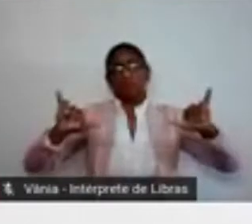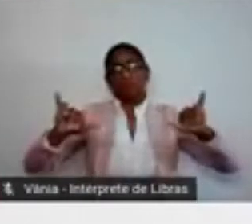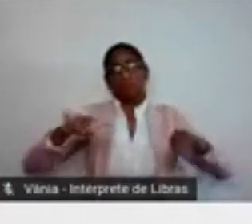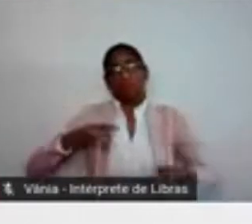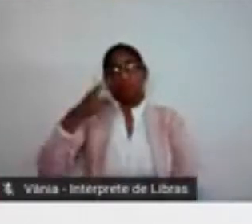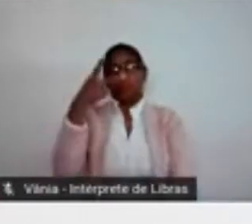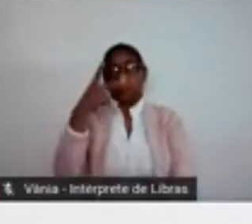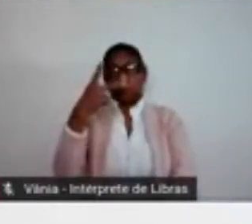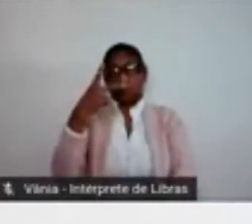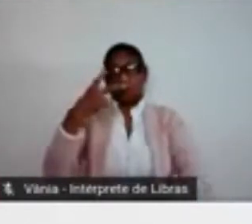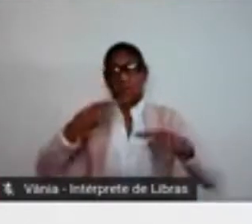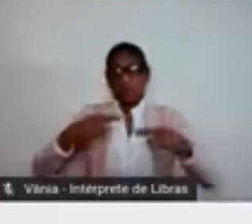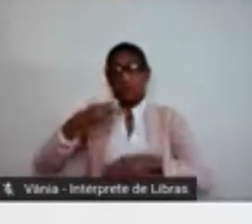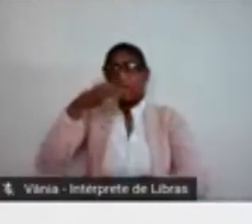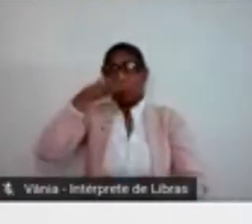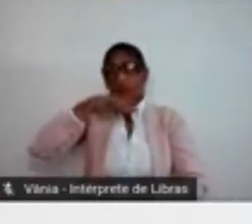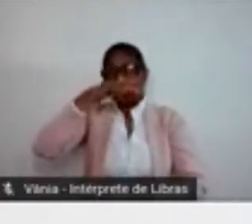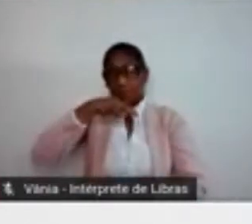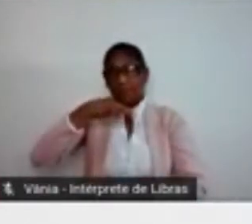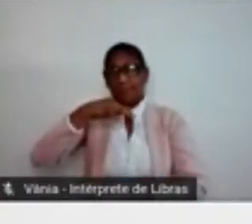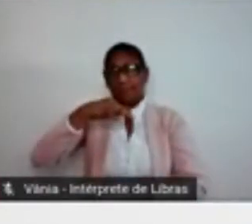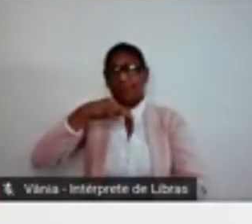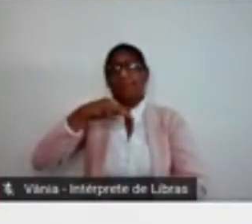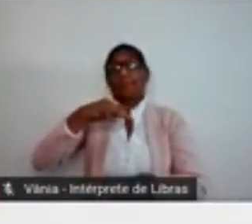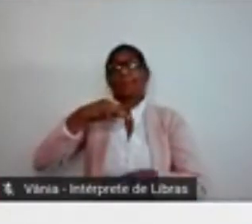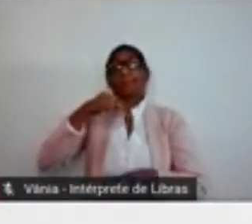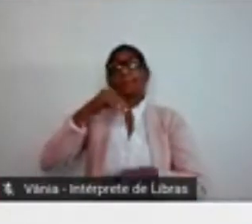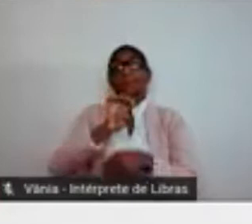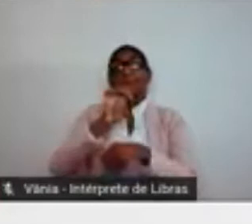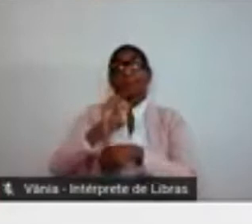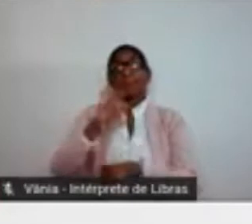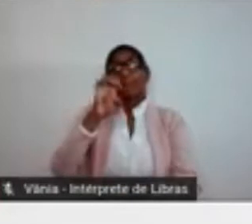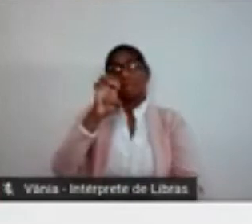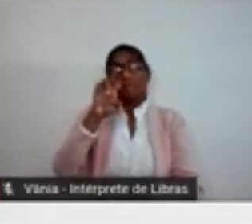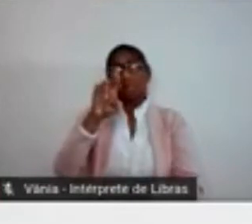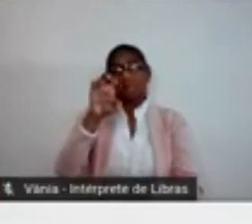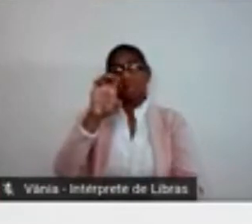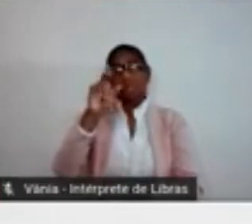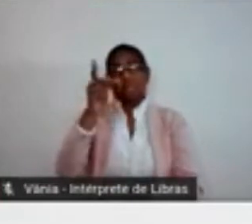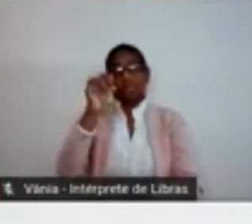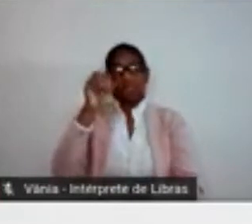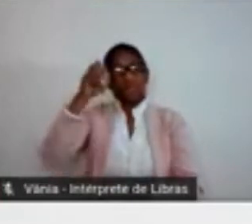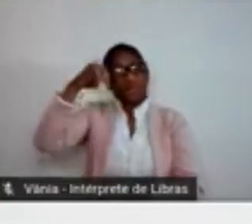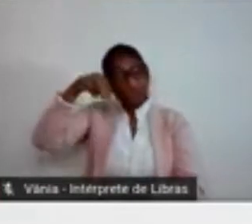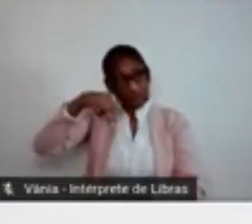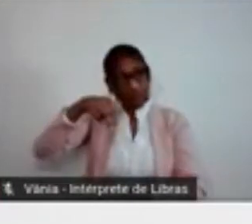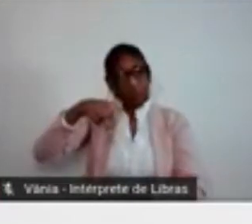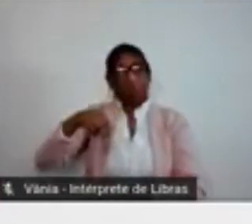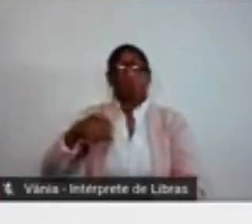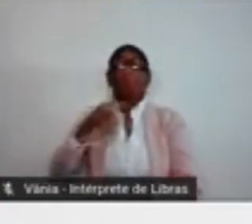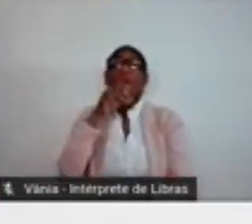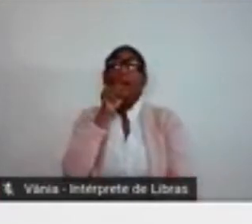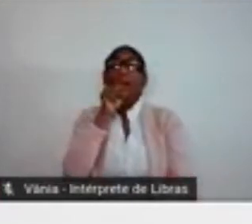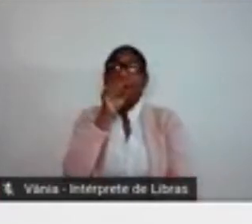2 regiões, a região de Caxias do Sul na Serra e a região de Erechim, se somando as bandeiras, as regiões de bandeira laranja.